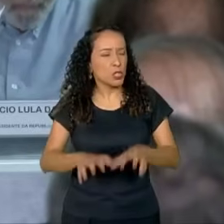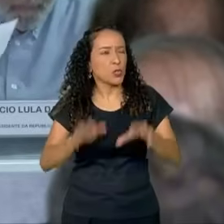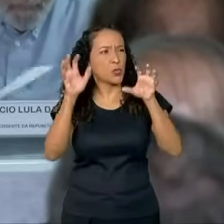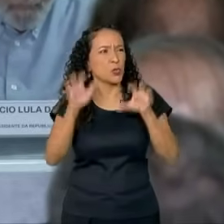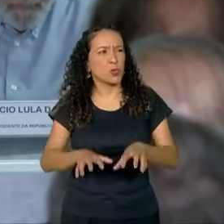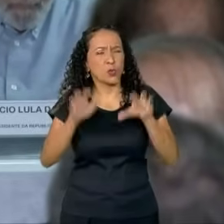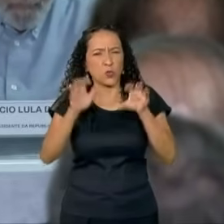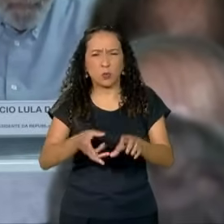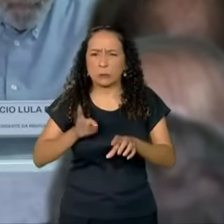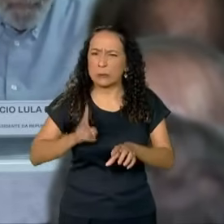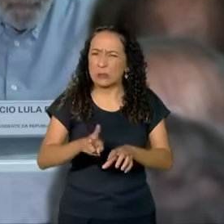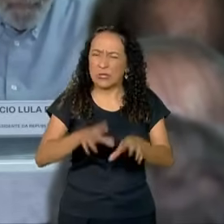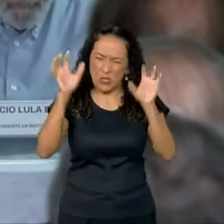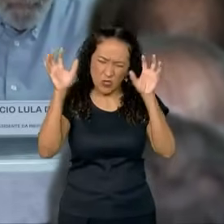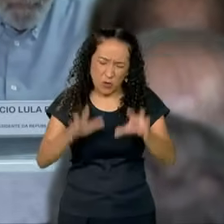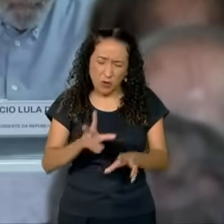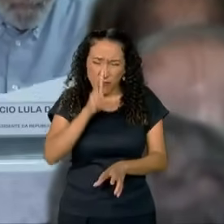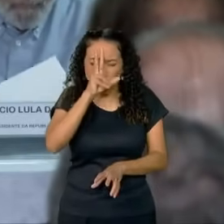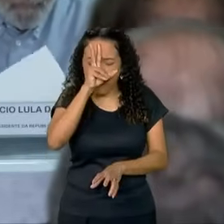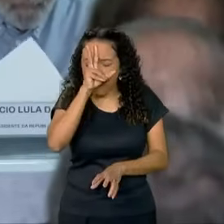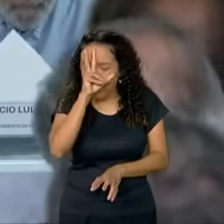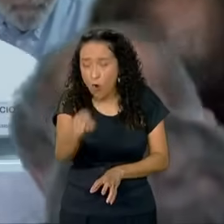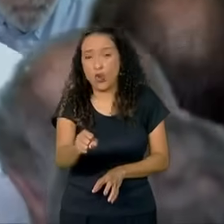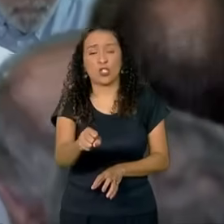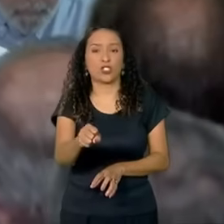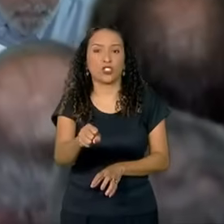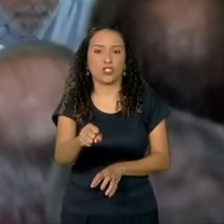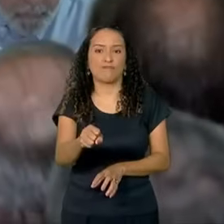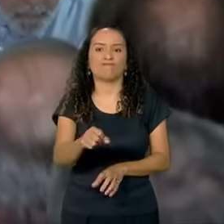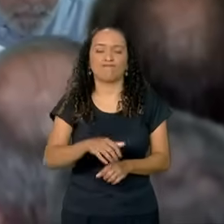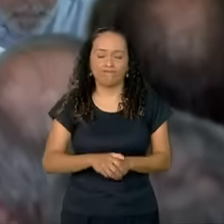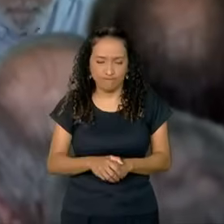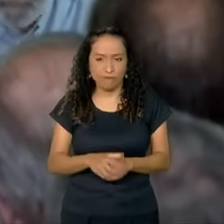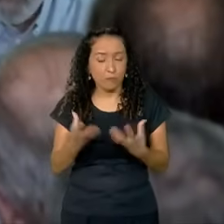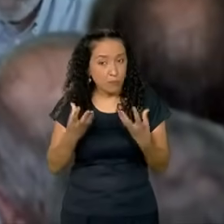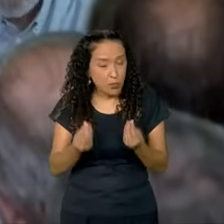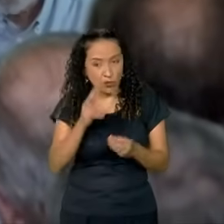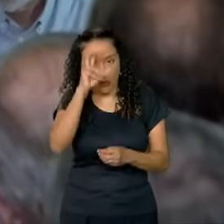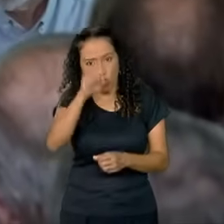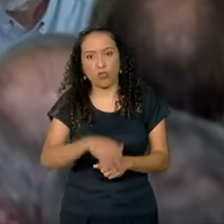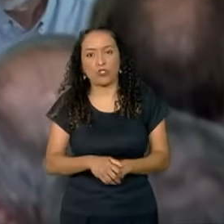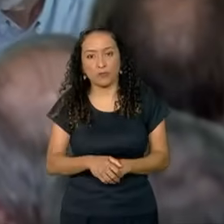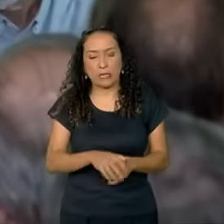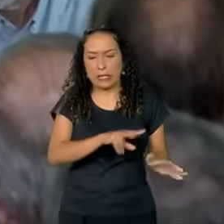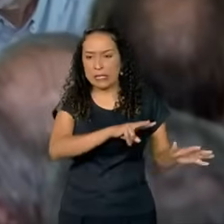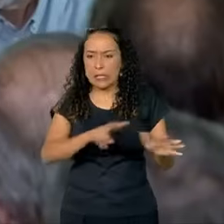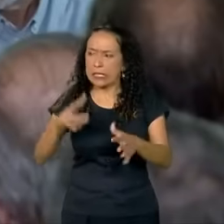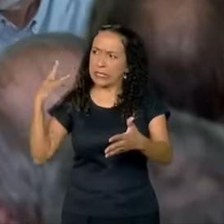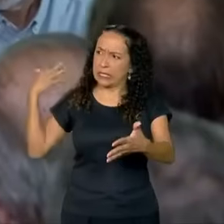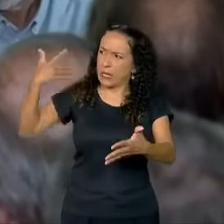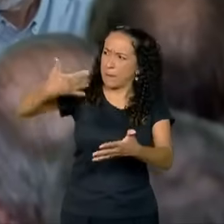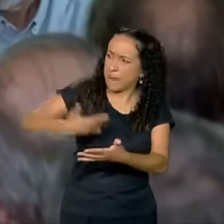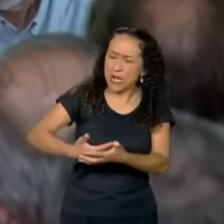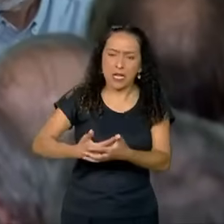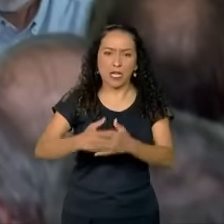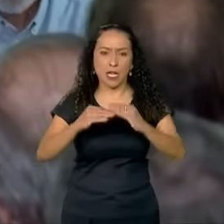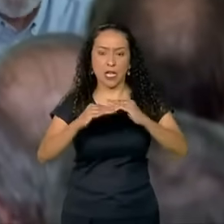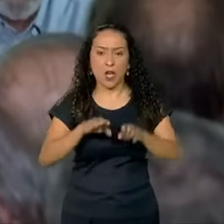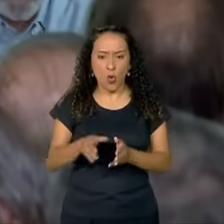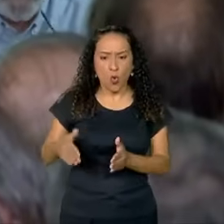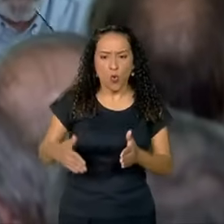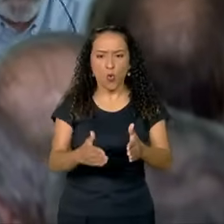persistentes em volumes extraordinários, né, para dar essa consciência da situação. Durante a semana toda, nível histórico dos